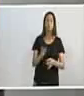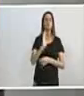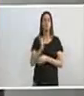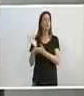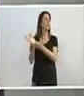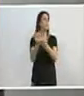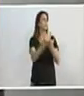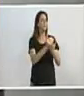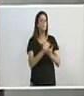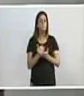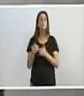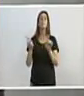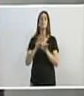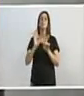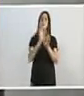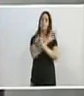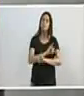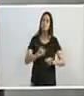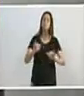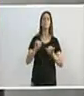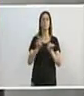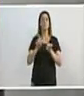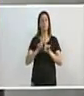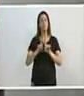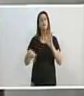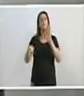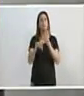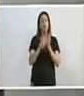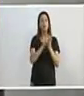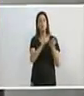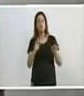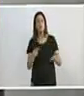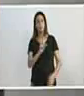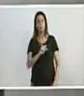acabou também sendo noticiada pelo Jornal de Santa Catarina, e